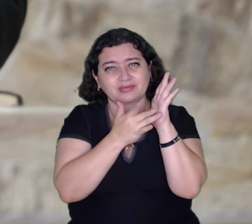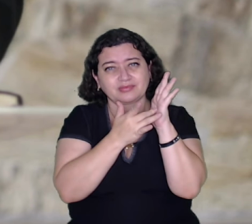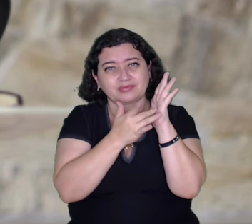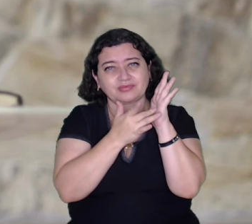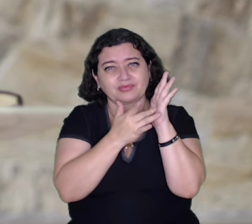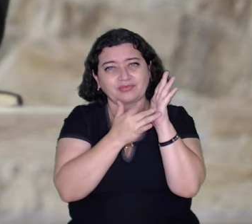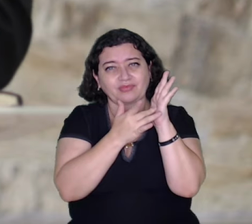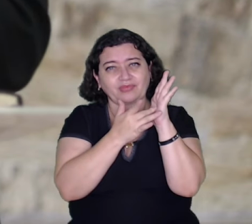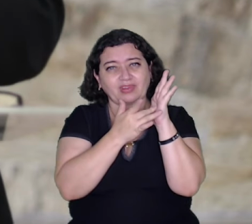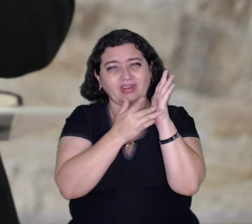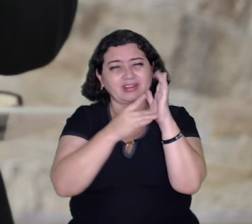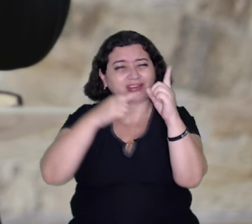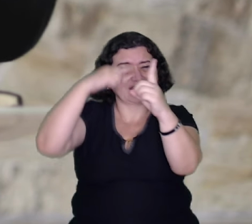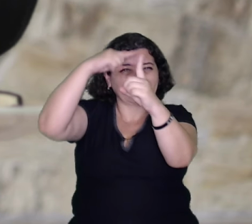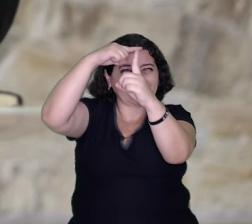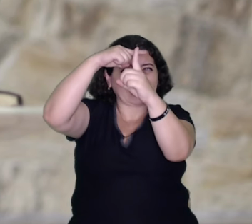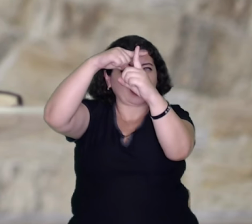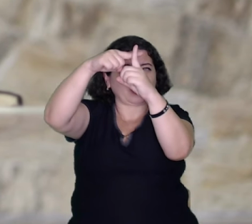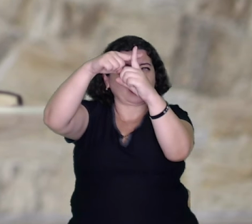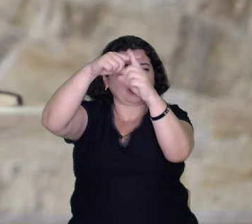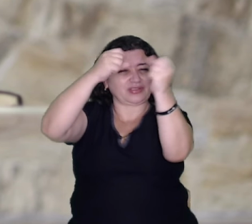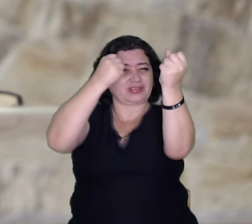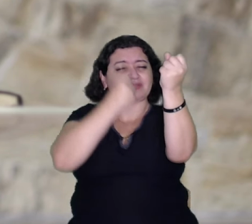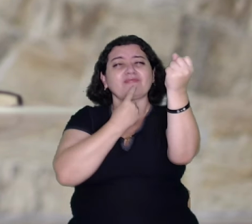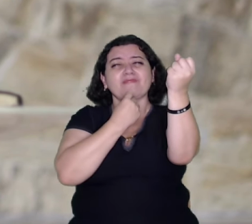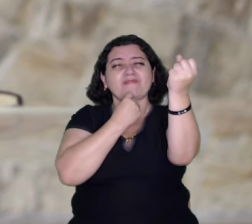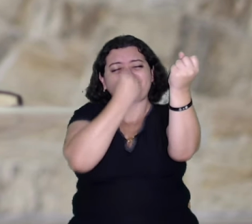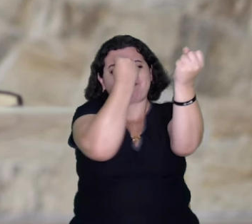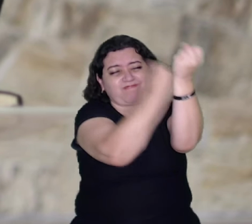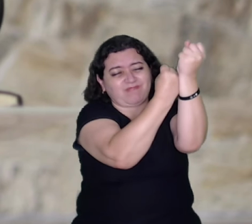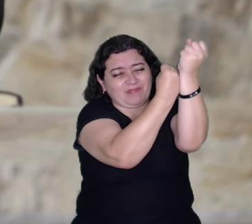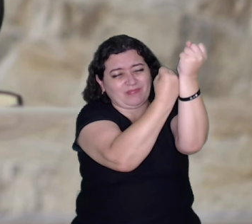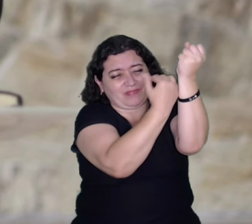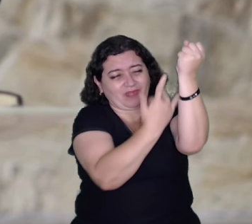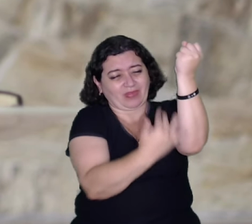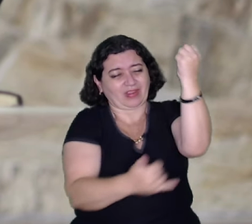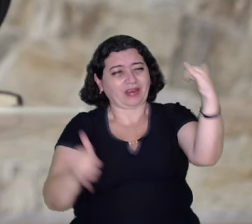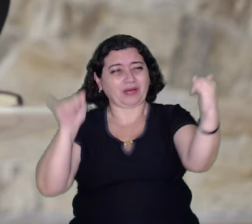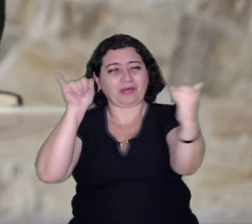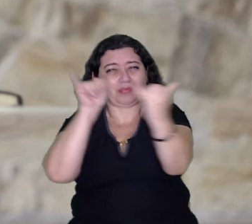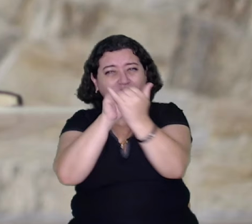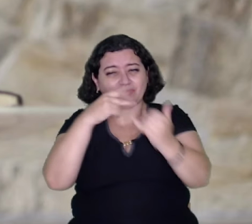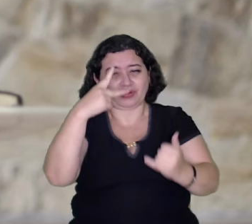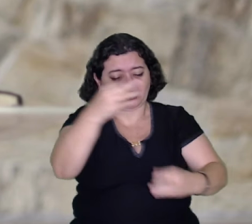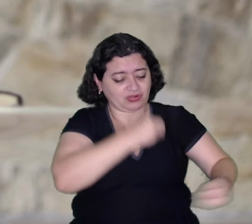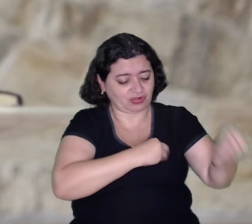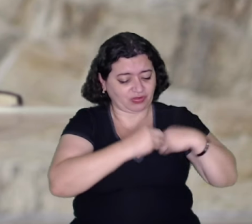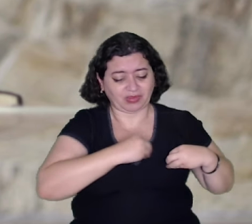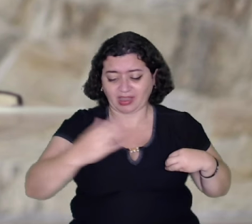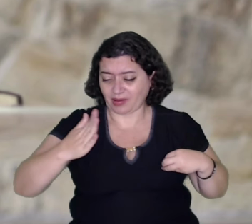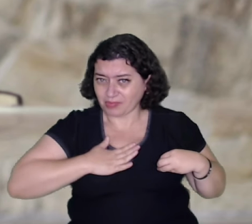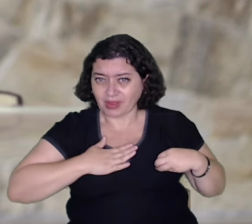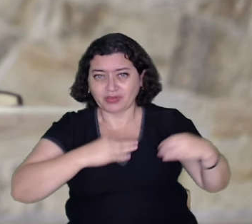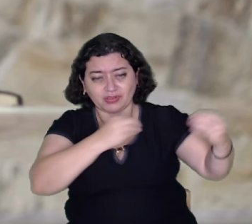que lá naquela cruz ele derramou seu sangue para perdoar os teus pecados, os meus pecados.